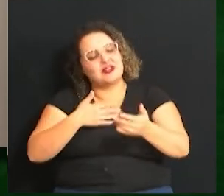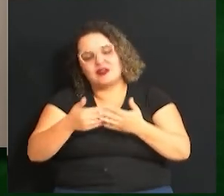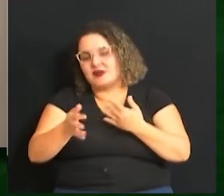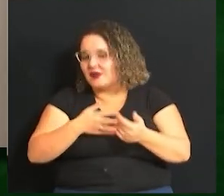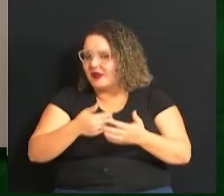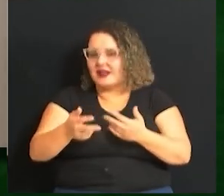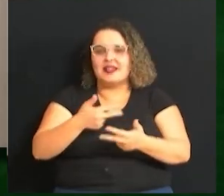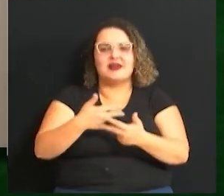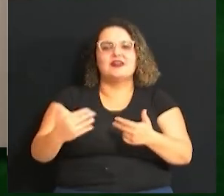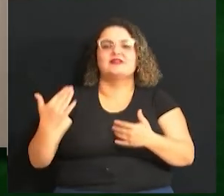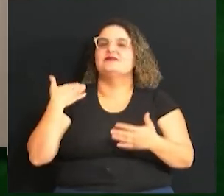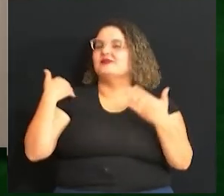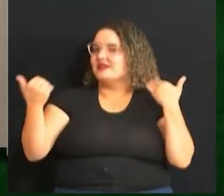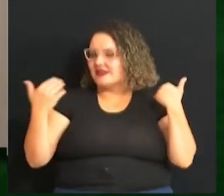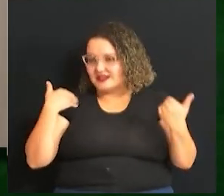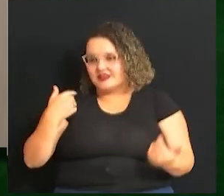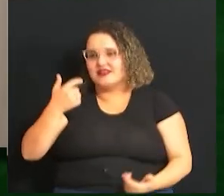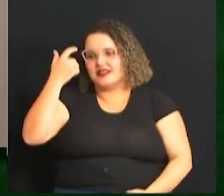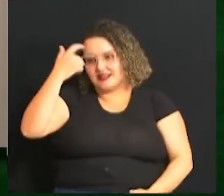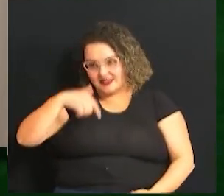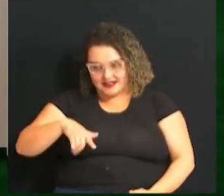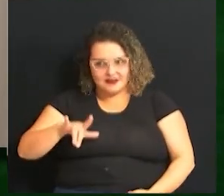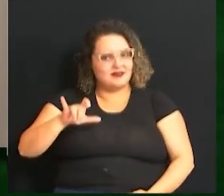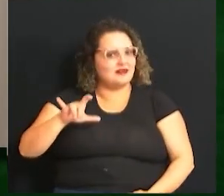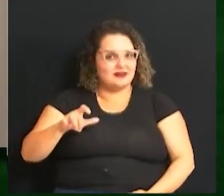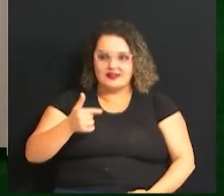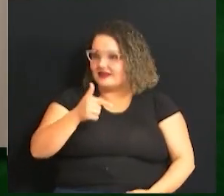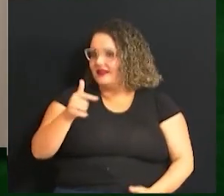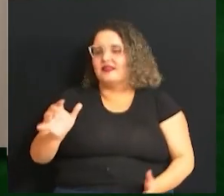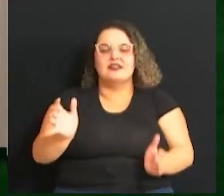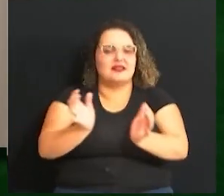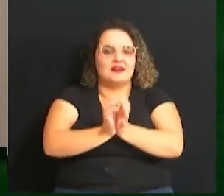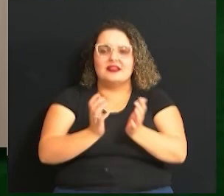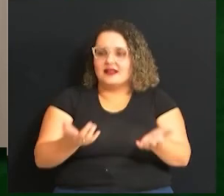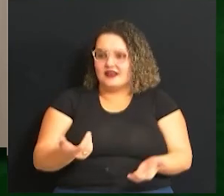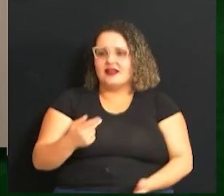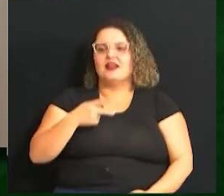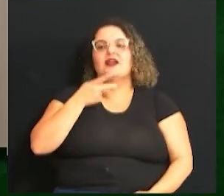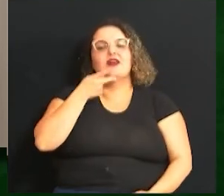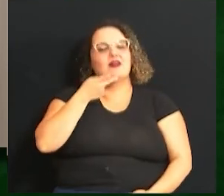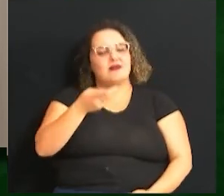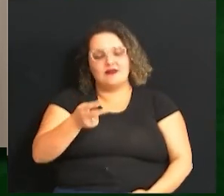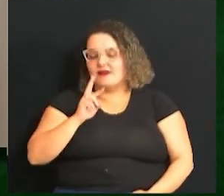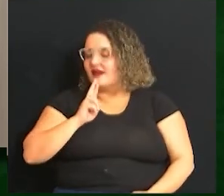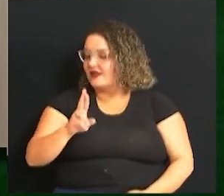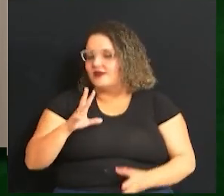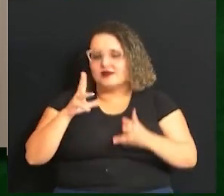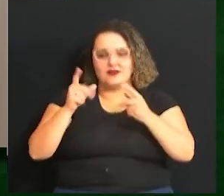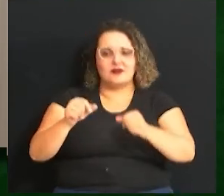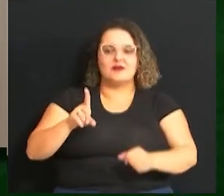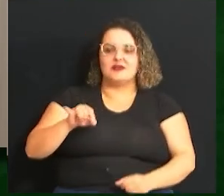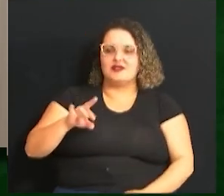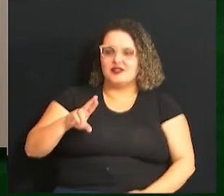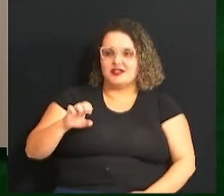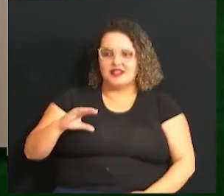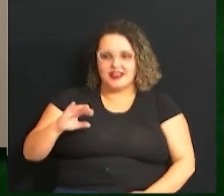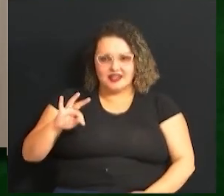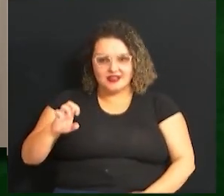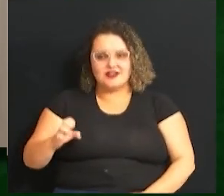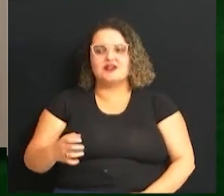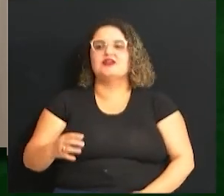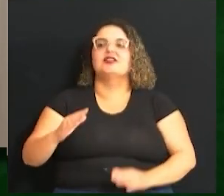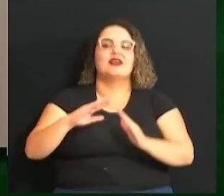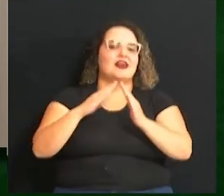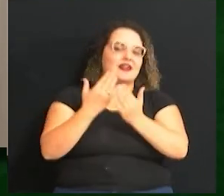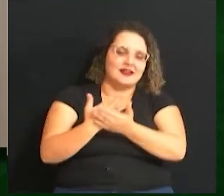e precisando de qualquer coisa, é só me chamar, sou eu ali no meu Instagram, não tem equipe, tá? Eu respondo a todo mundo pelo direct,